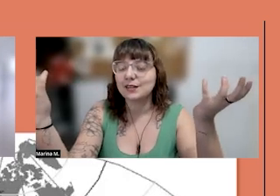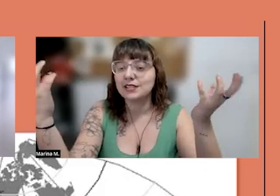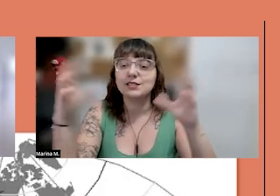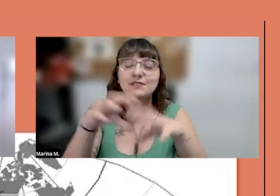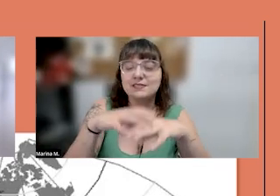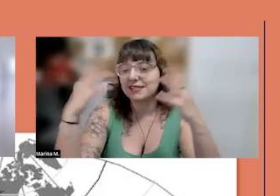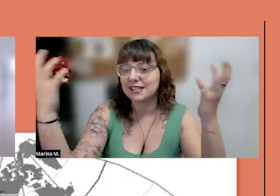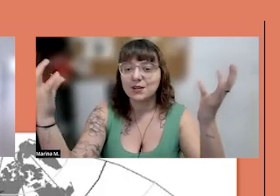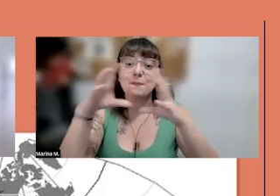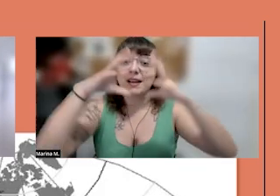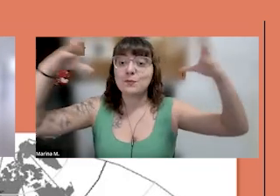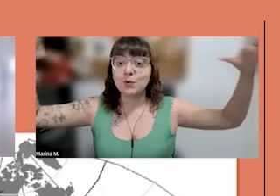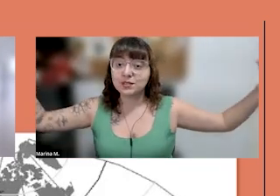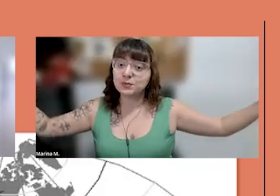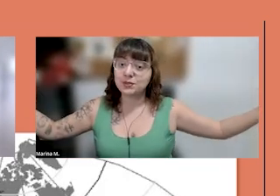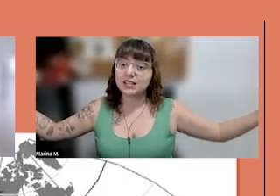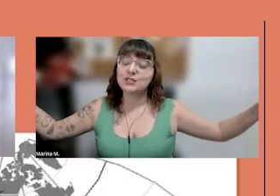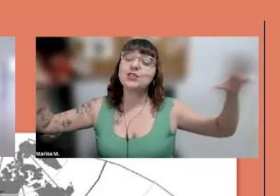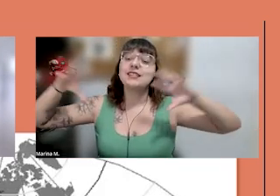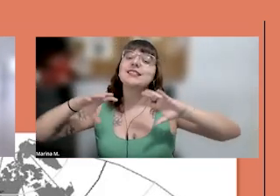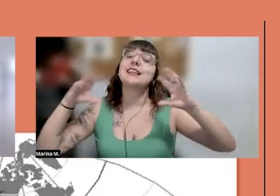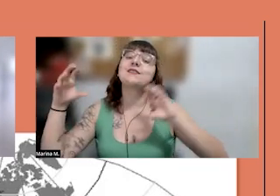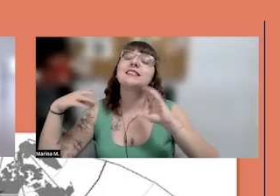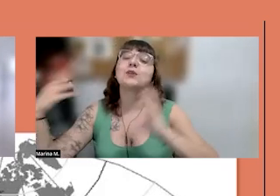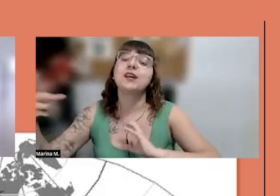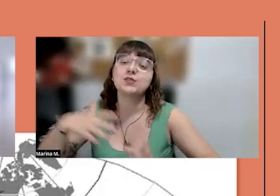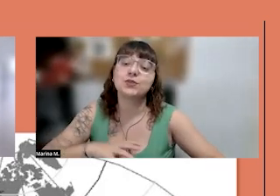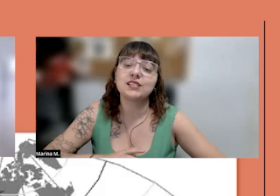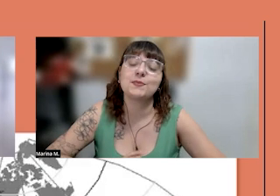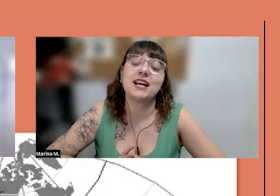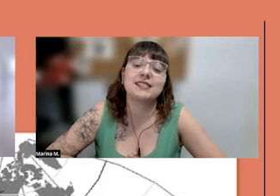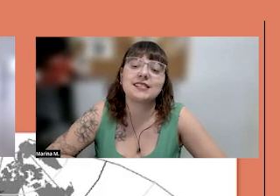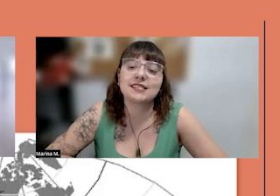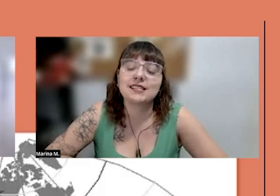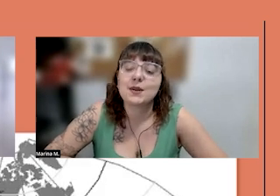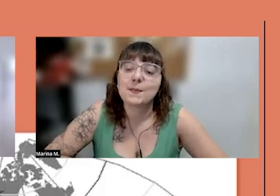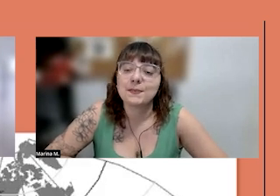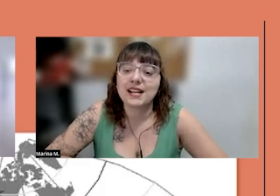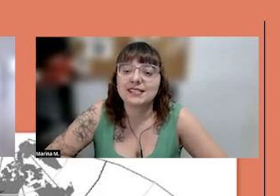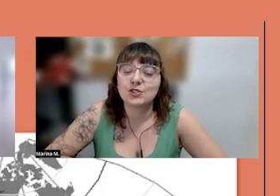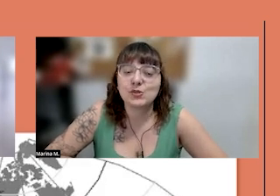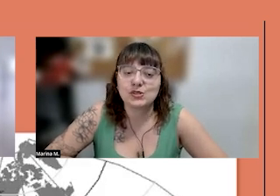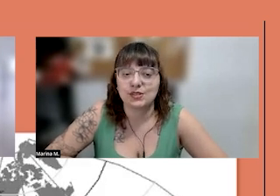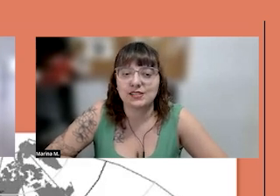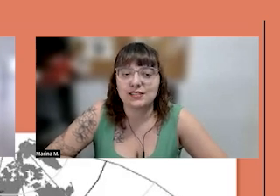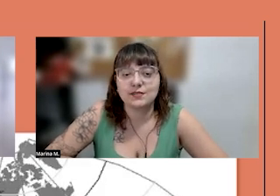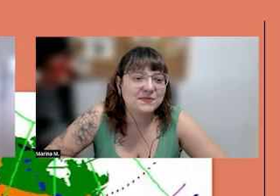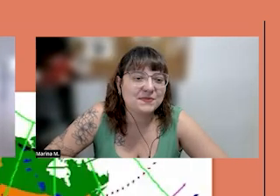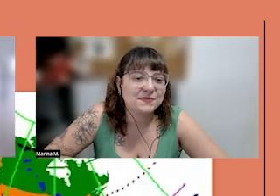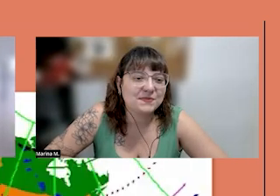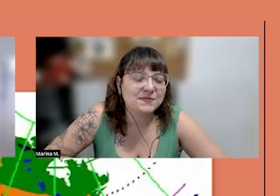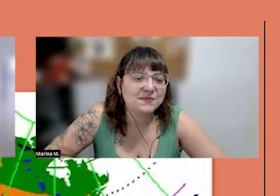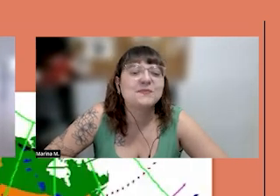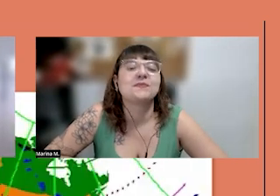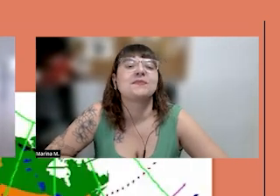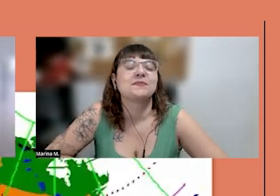que você está usando. Você vai fazer uma área muito, muito grande, você tem que fazer correções para essas distorções. Mas